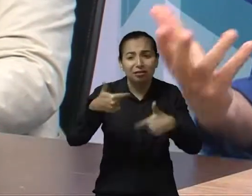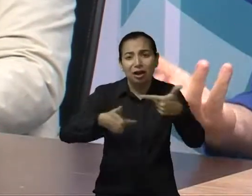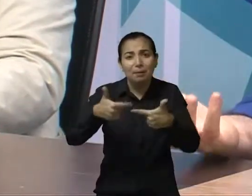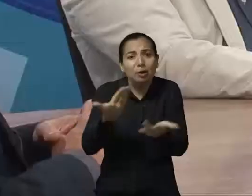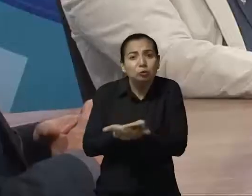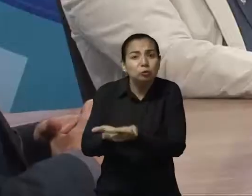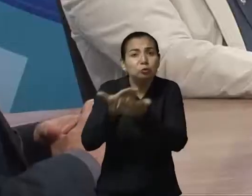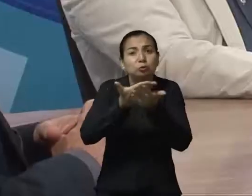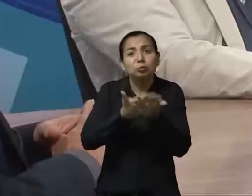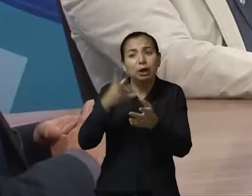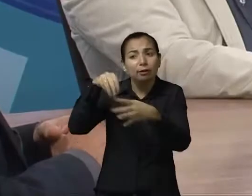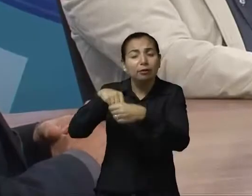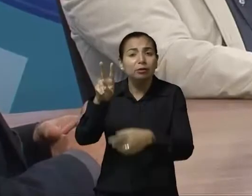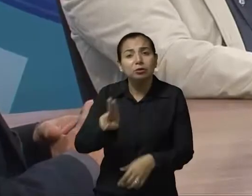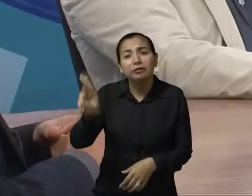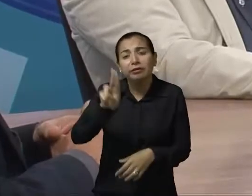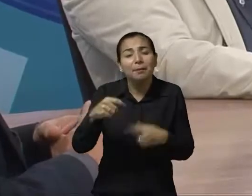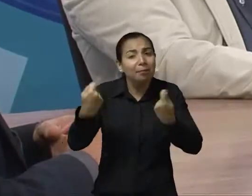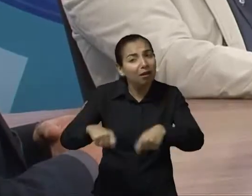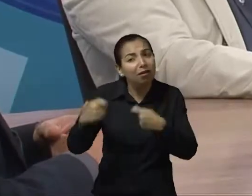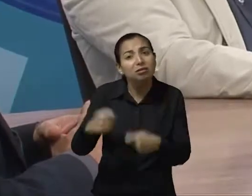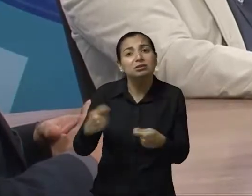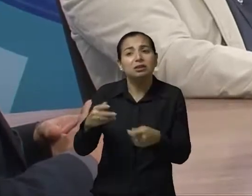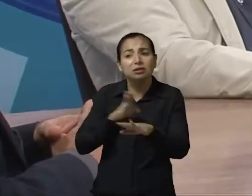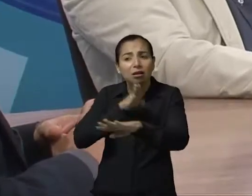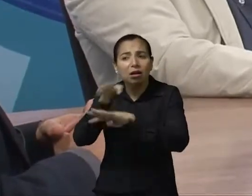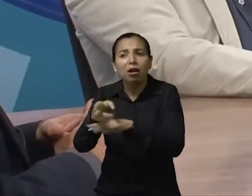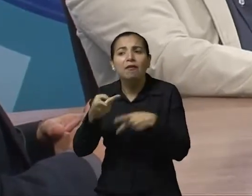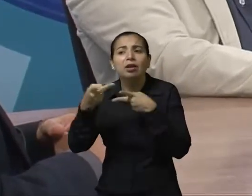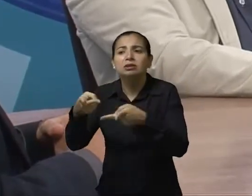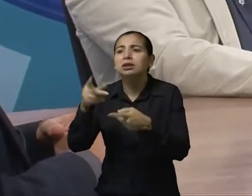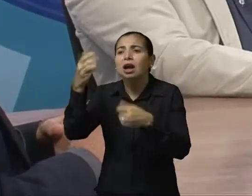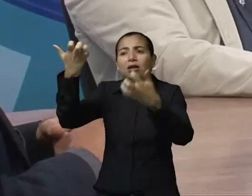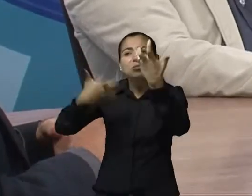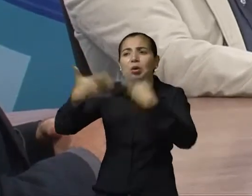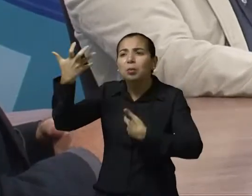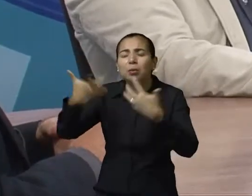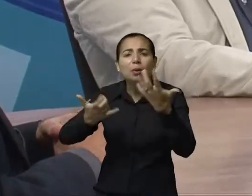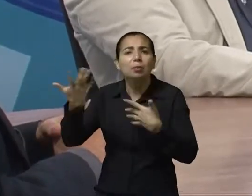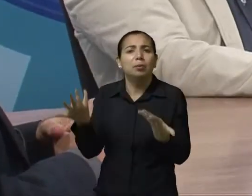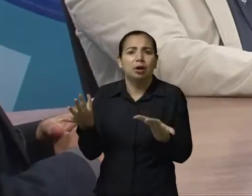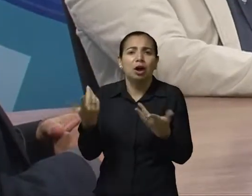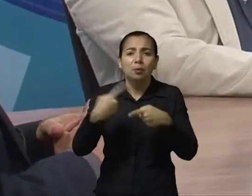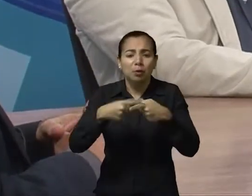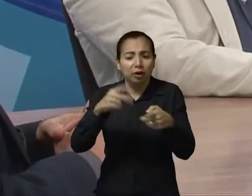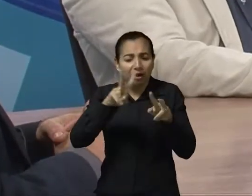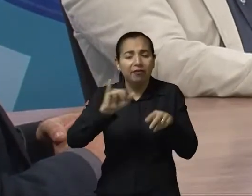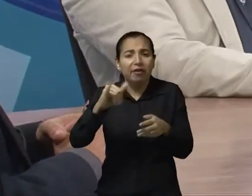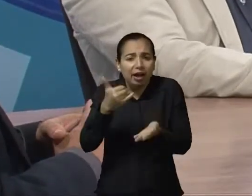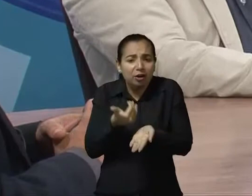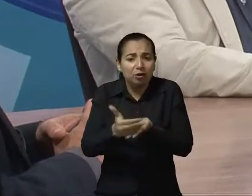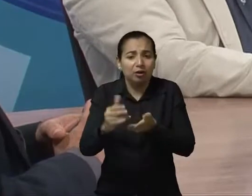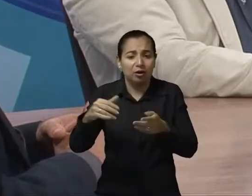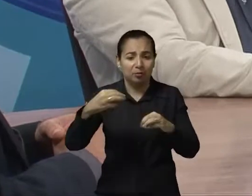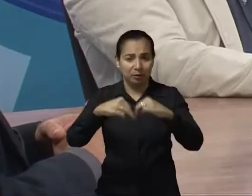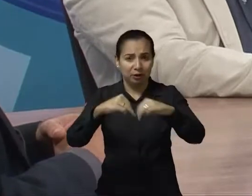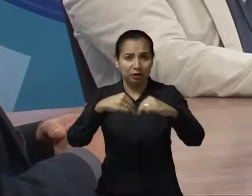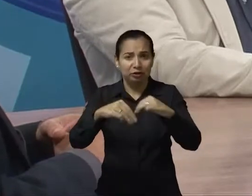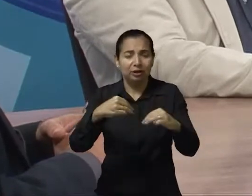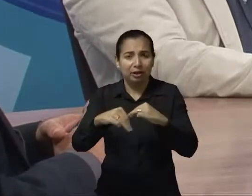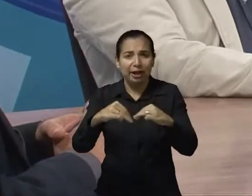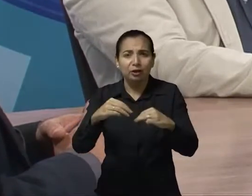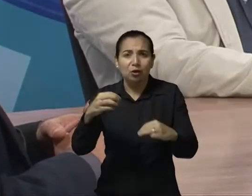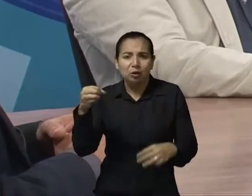coisas não são ouvidas. Então, se não for ouvida, nós vamos iniciar um ministério de um V0, e não é um V0,